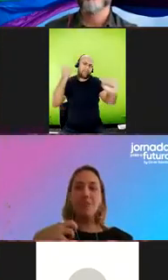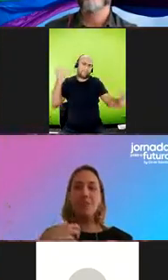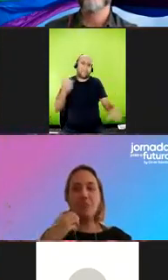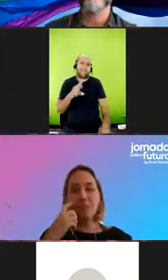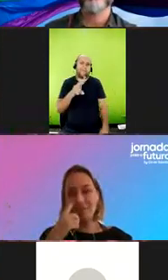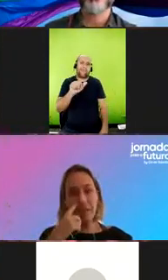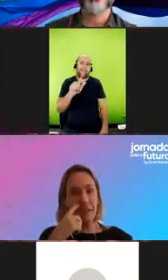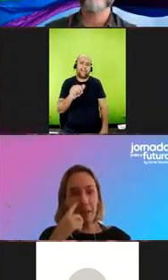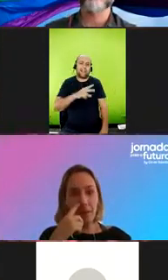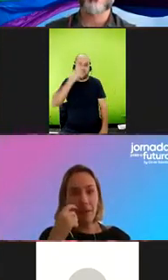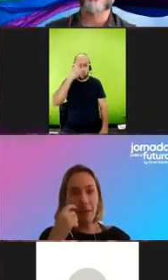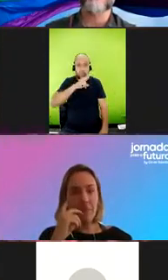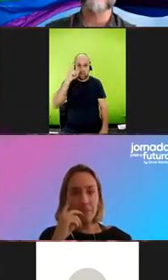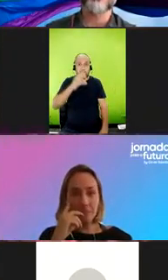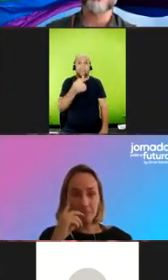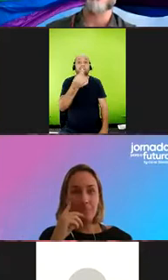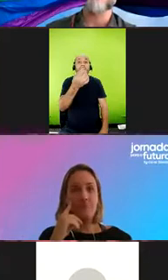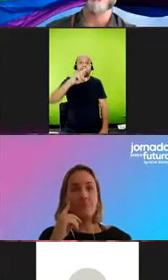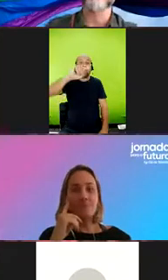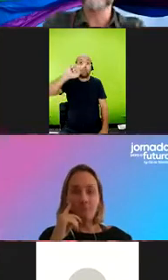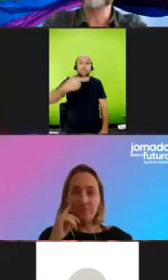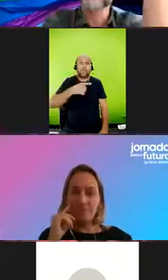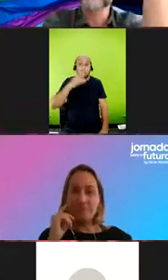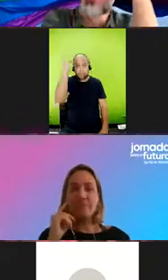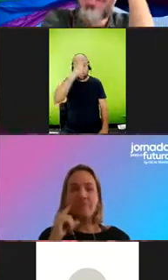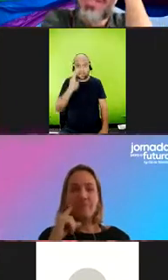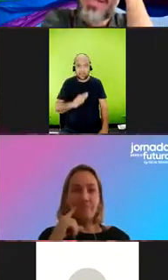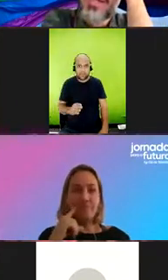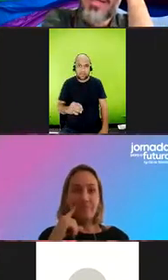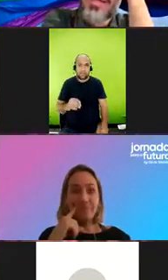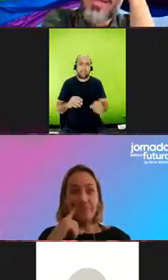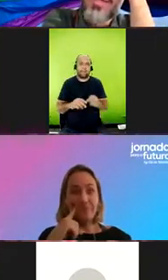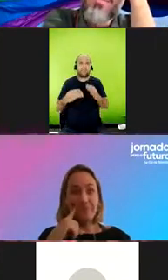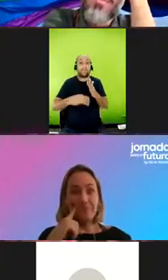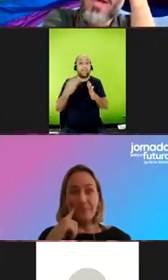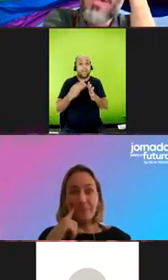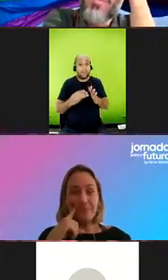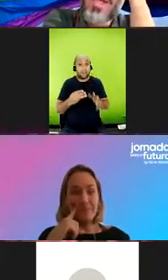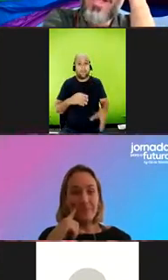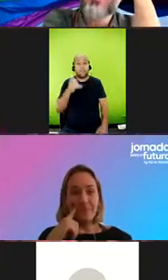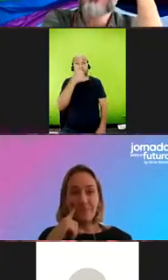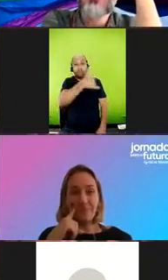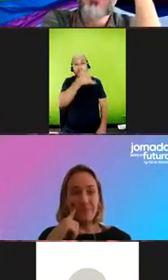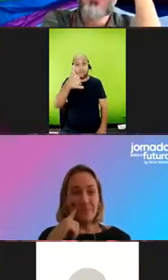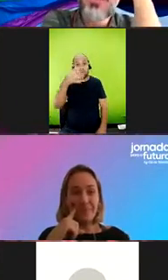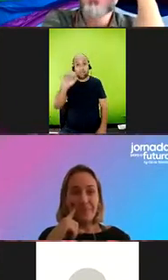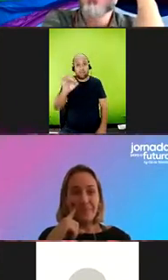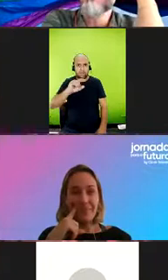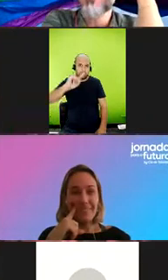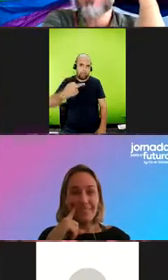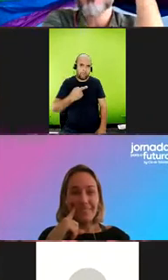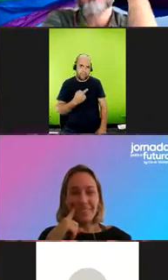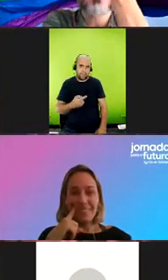e não 60 mil empregados do Brasil fora terceiro várias 110 então aqui na vale é um mundaréu de gente